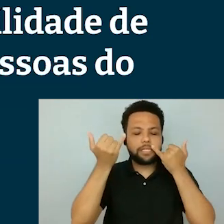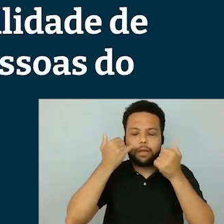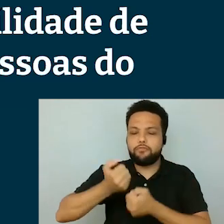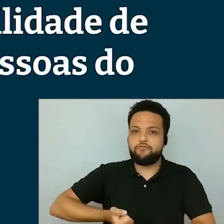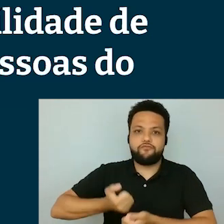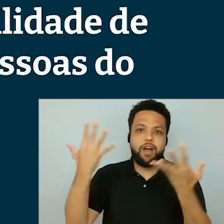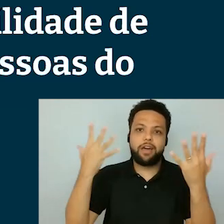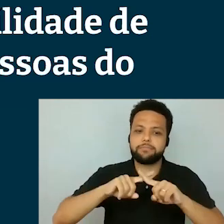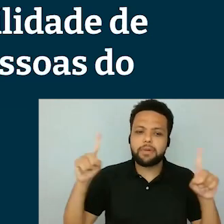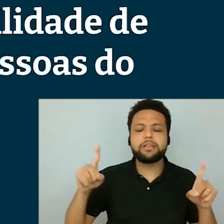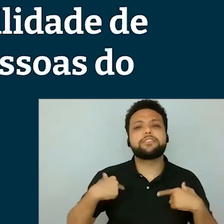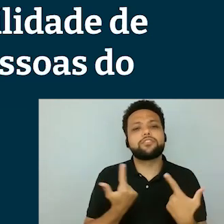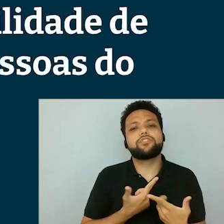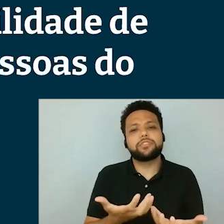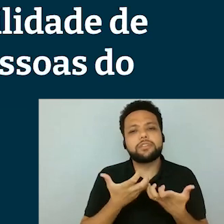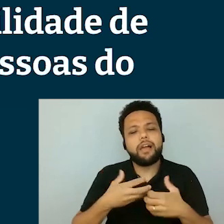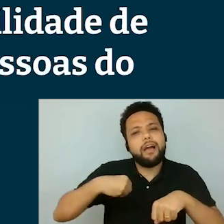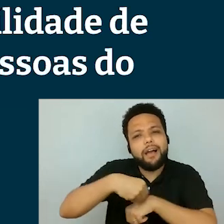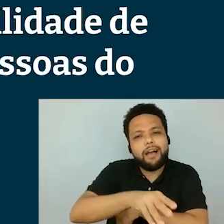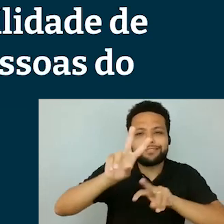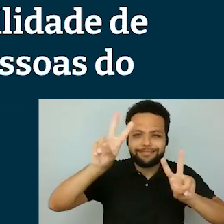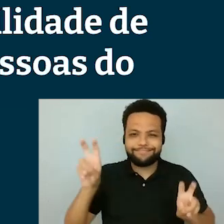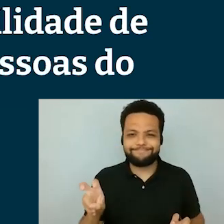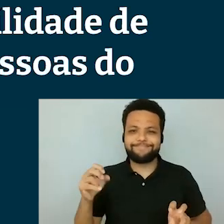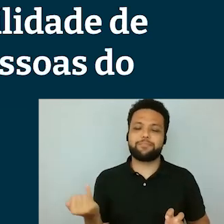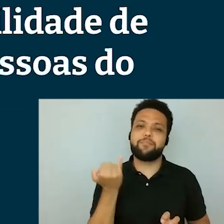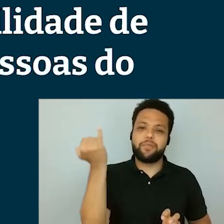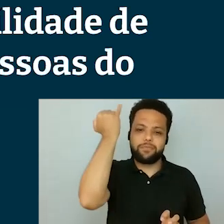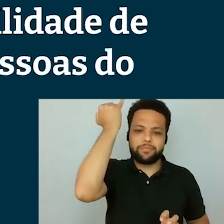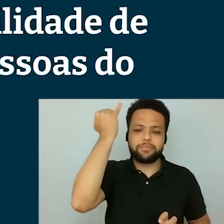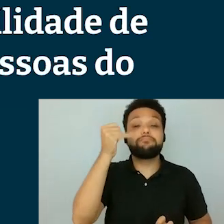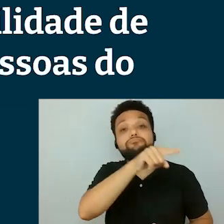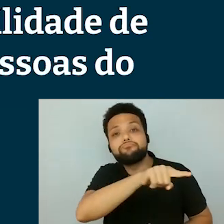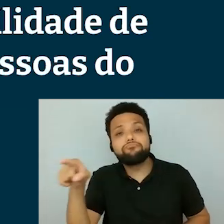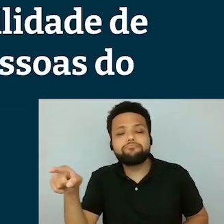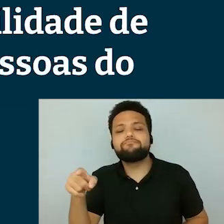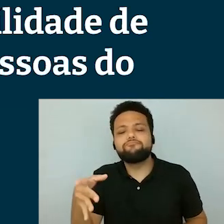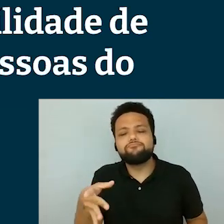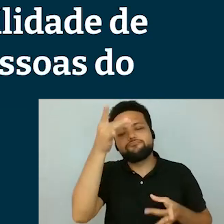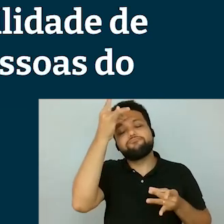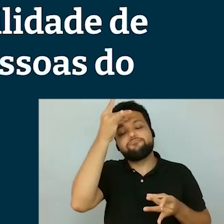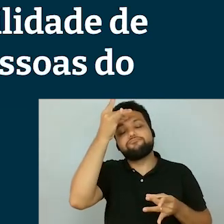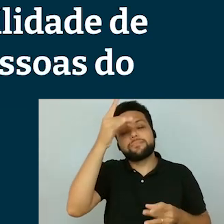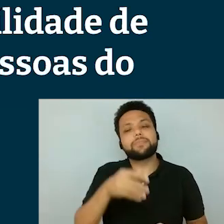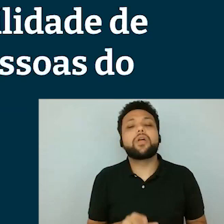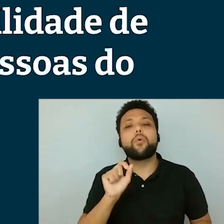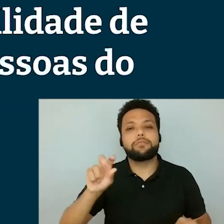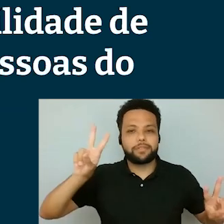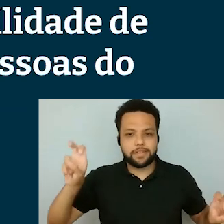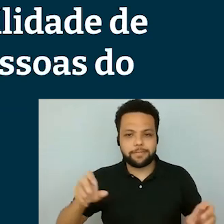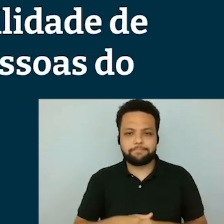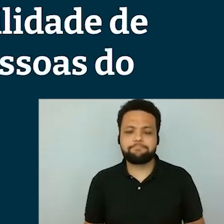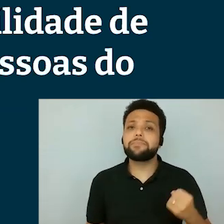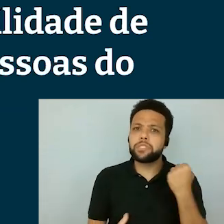mas a gente quer deixar aqui uma mensagem que ela é super importante para que vocês levem para casa. A segurança, ela é uma